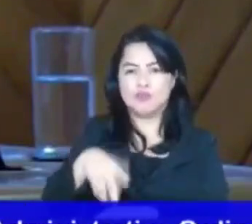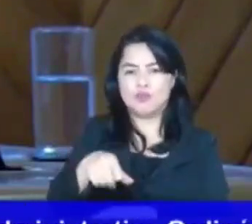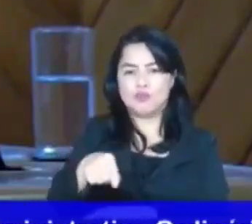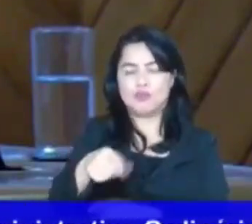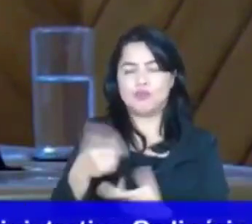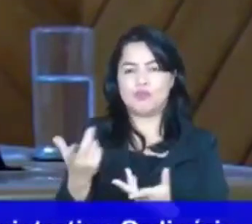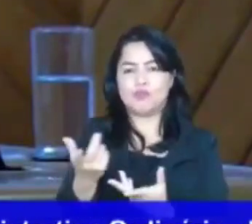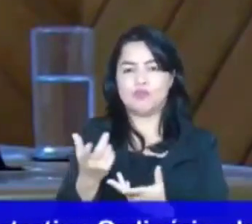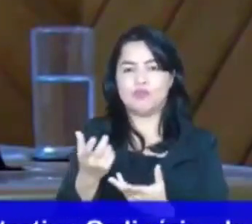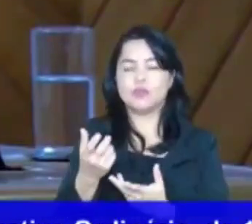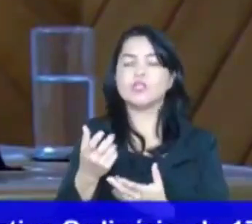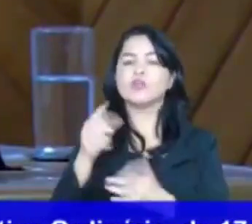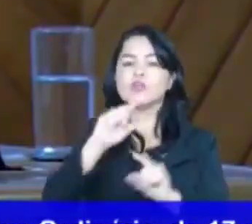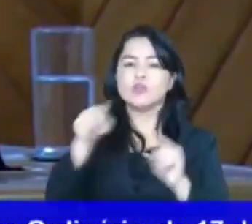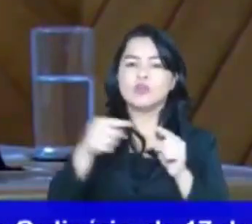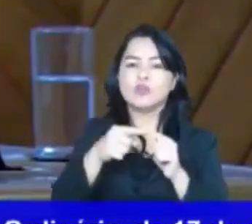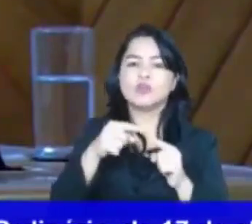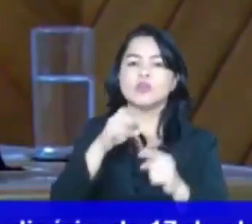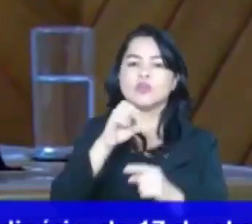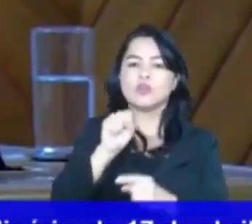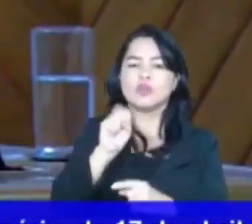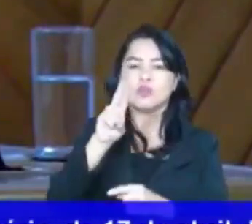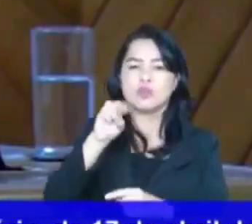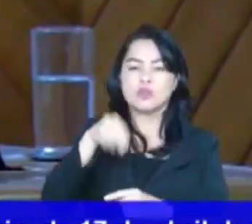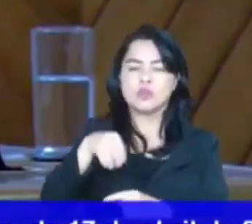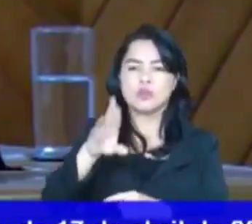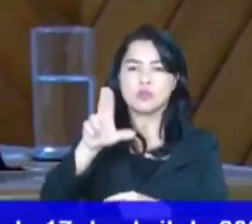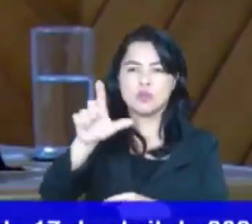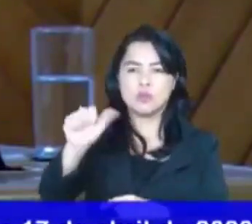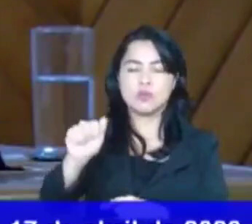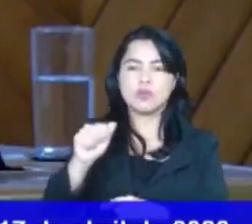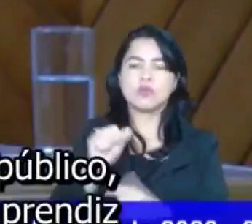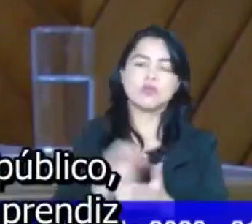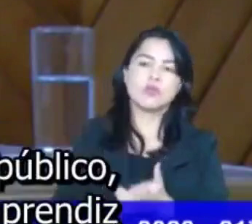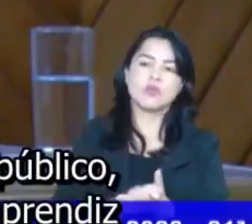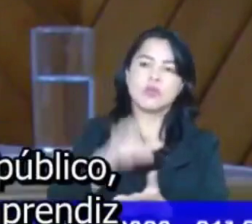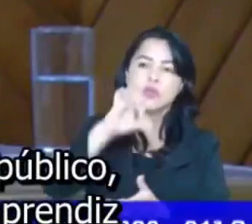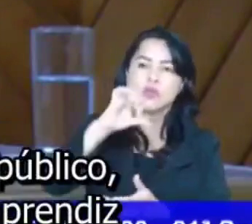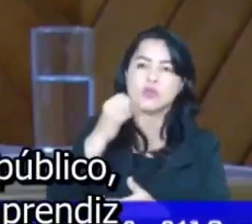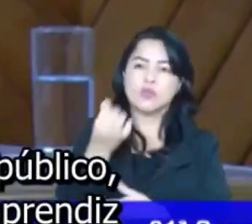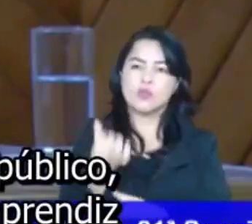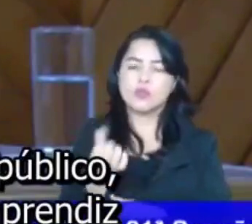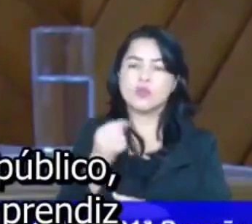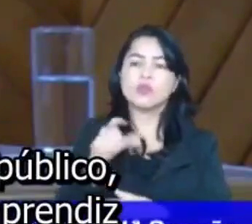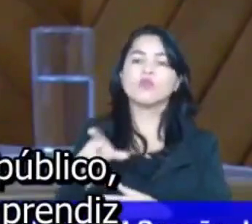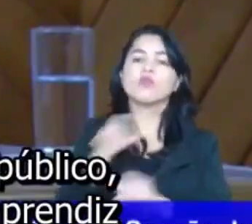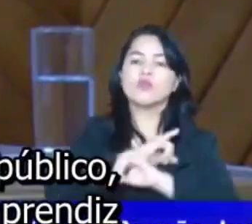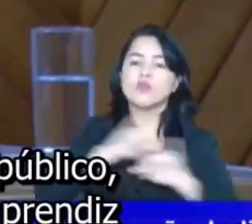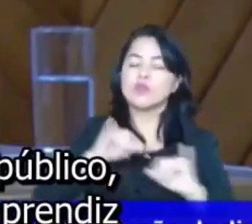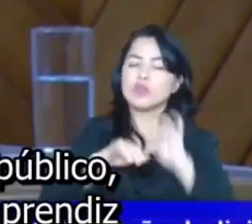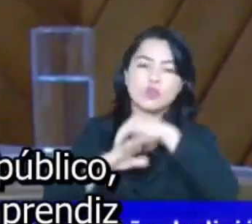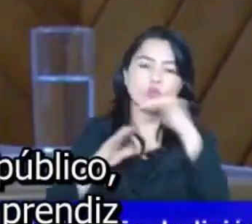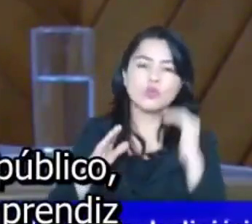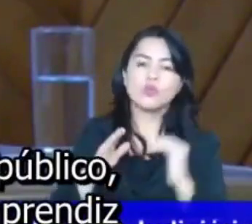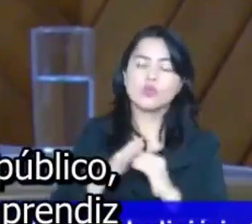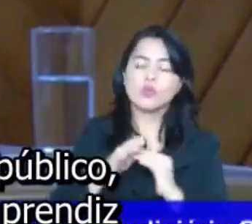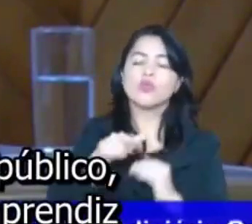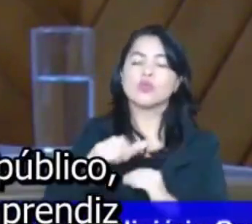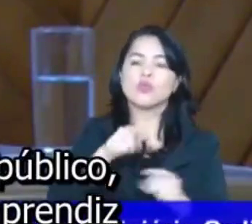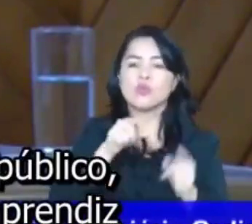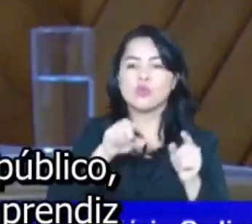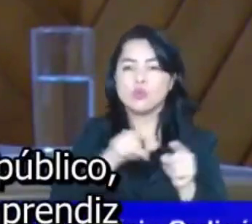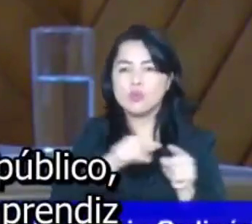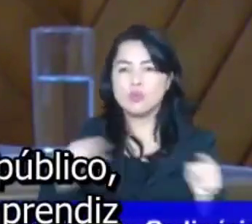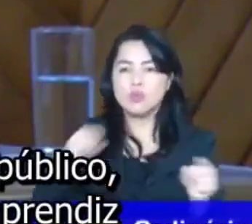dessa súmula TCU 96. Olha o que ela diz: conta-se para todos os efeitos como tempo de serviço